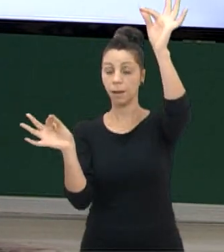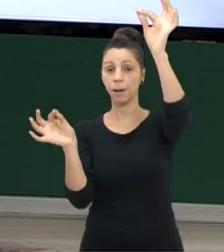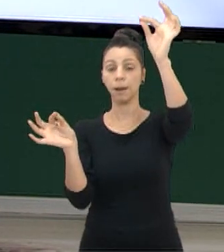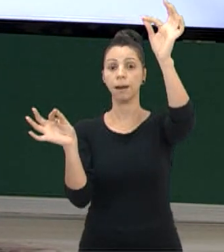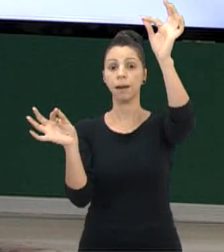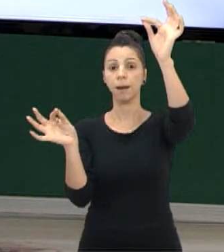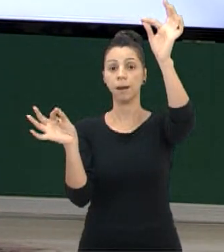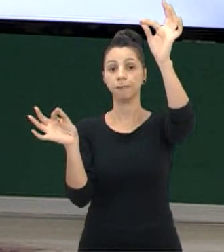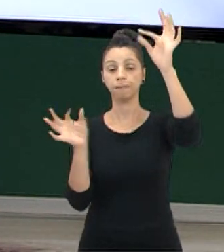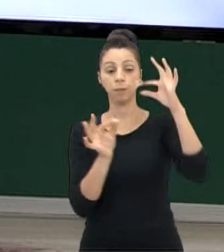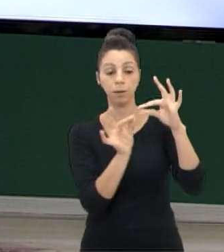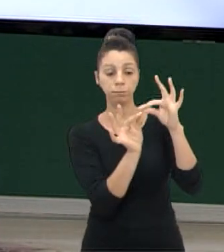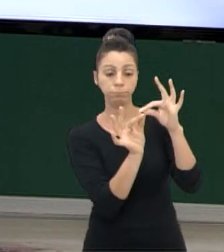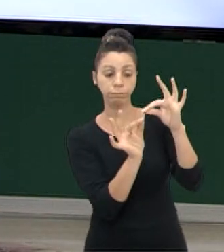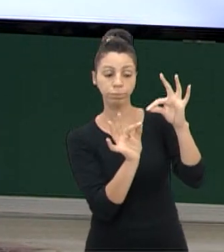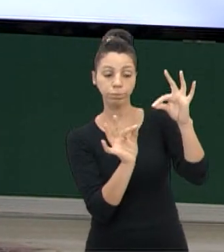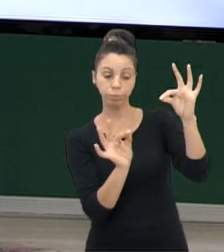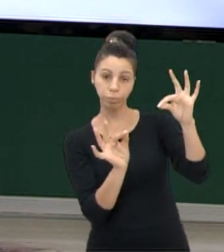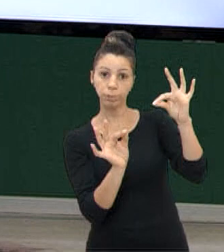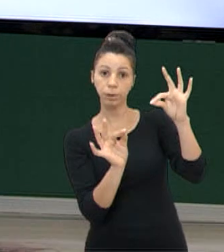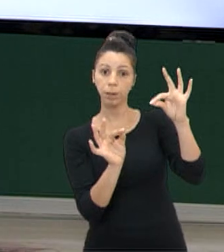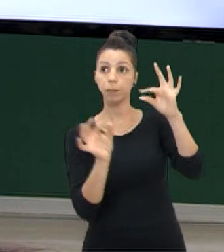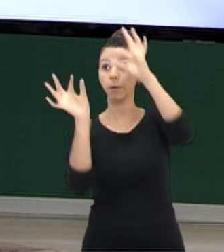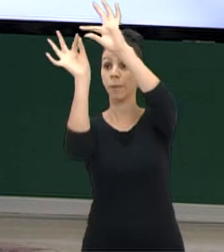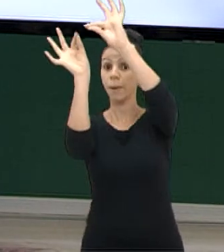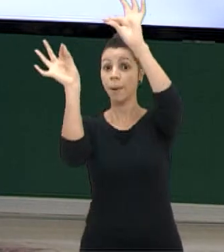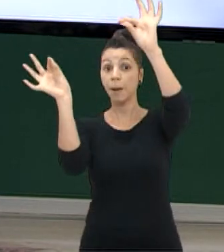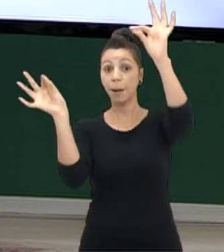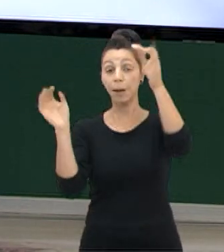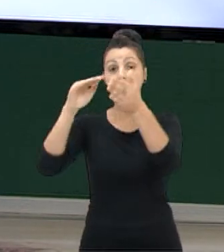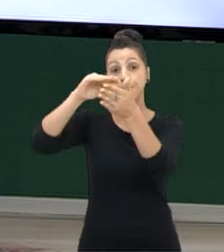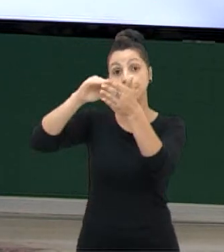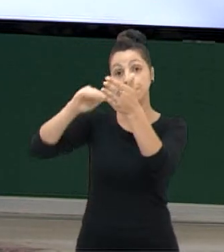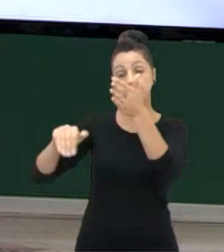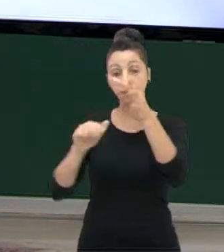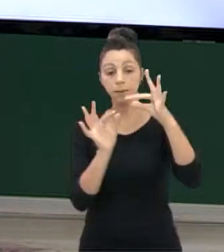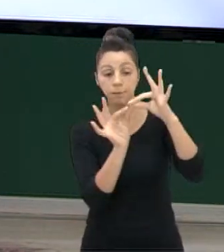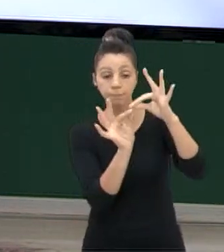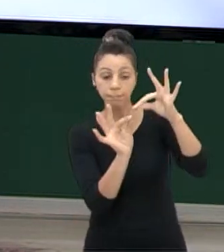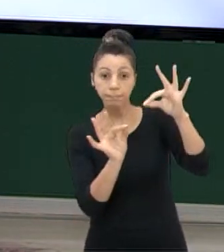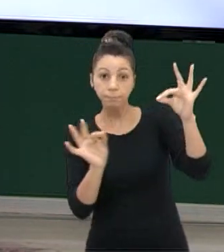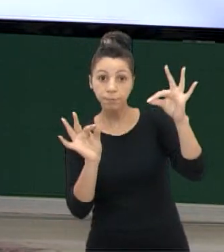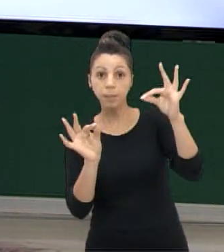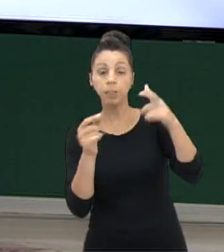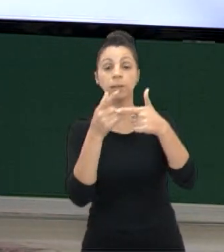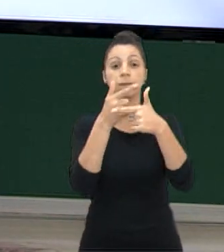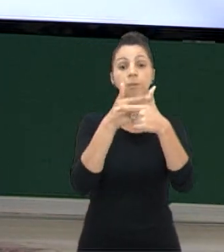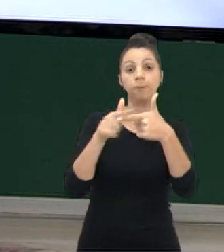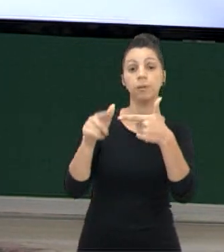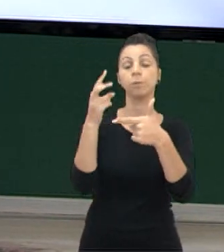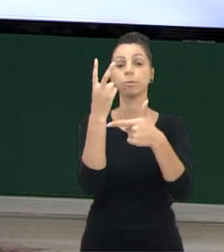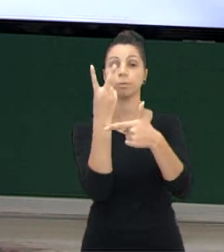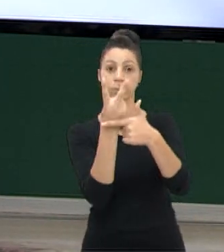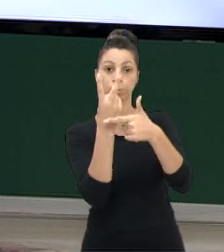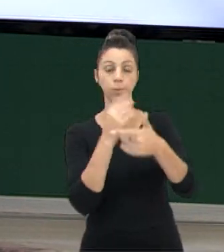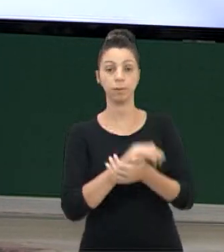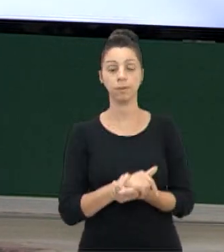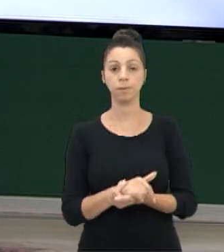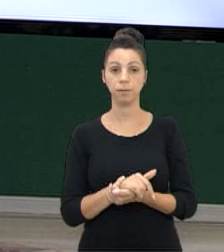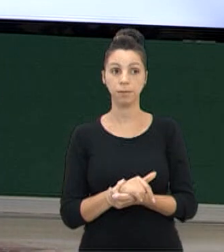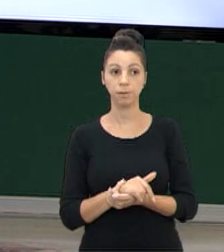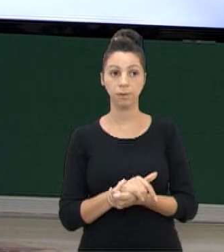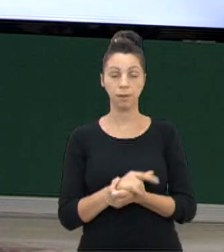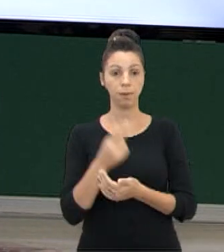menor e eu vou dividir por 2 quando eu tenho este exemplo aqui, tá? Neste exemplo, sim, você